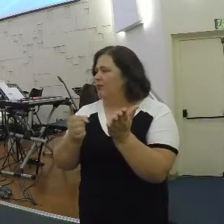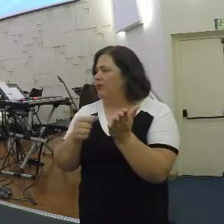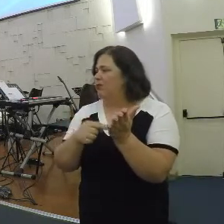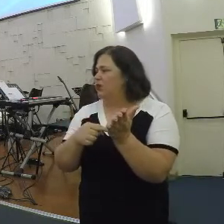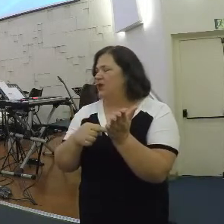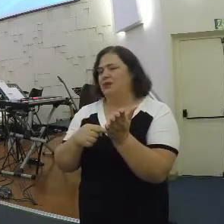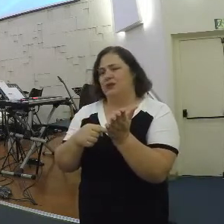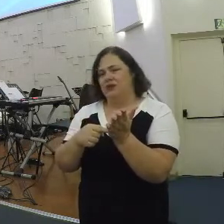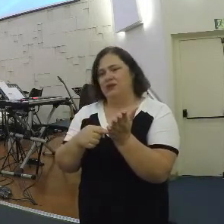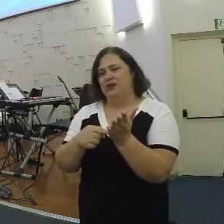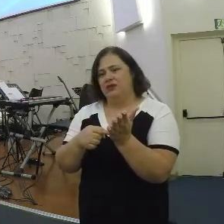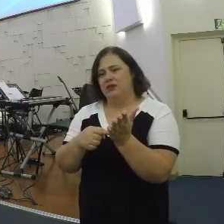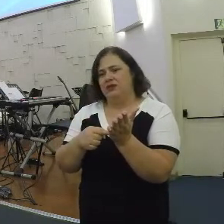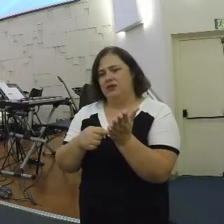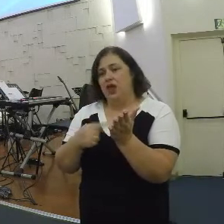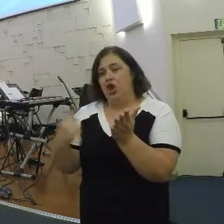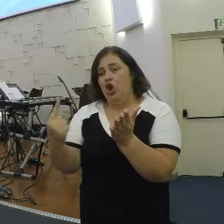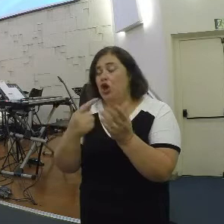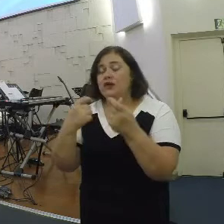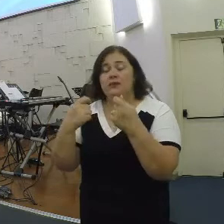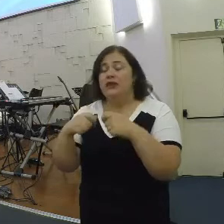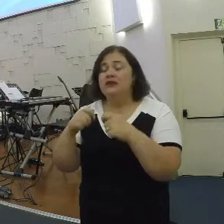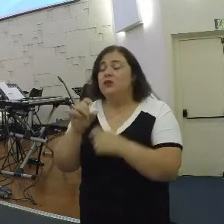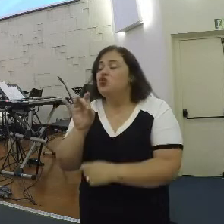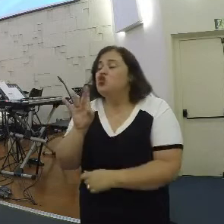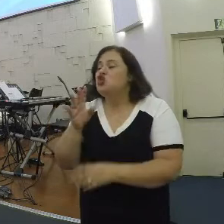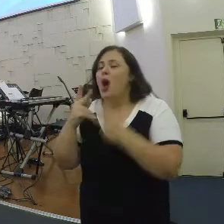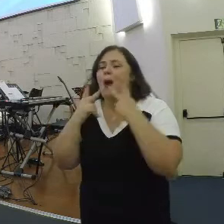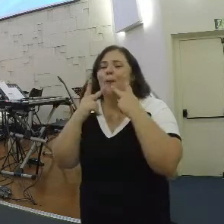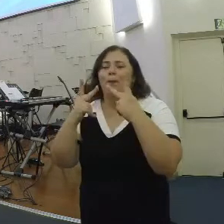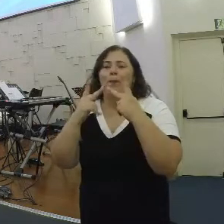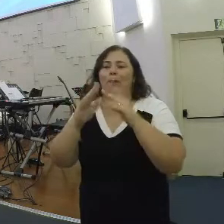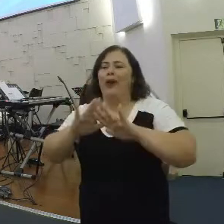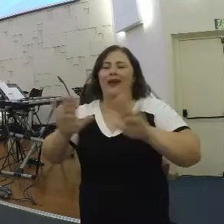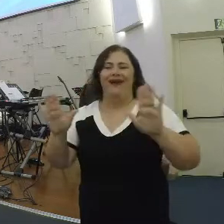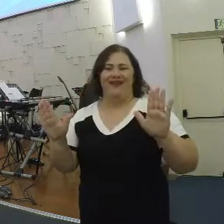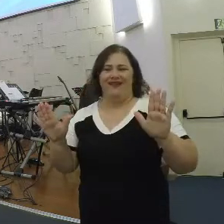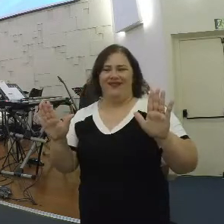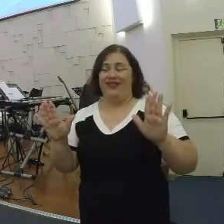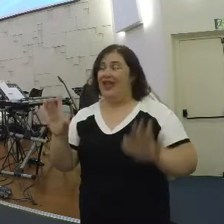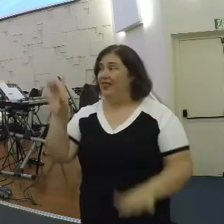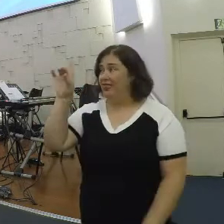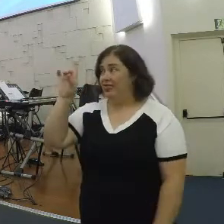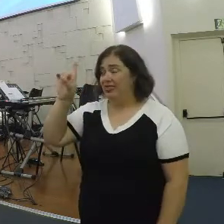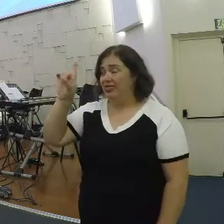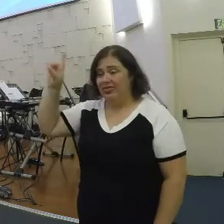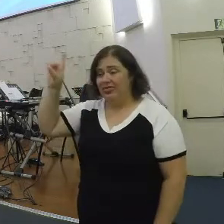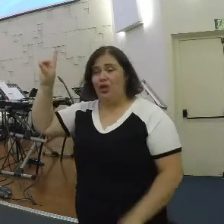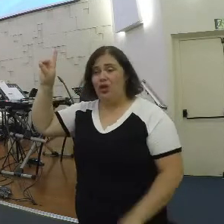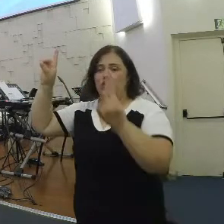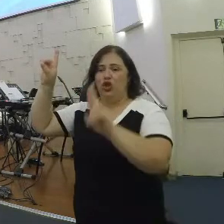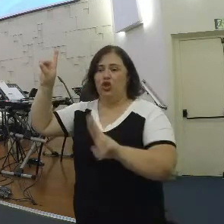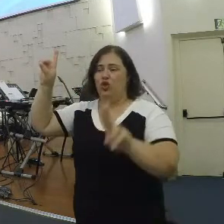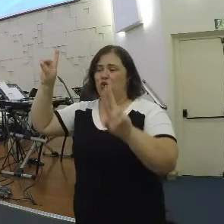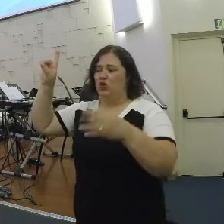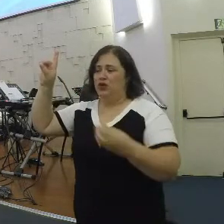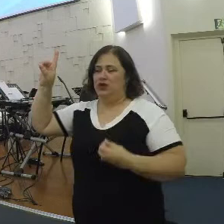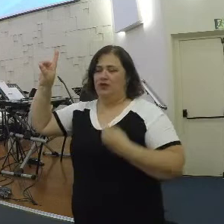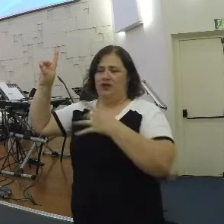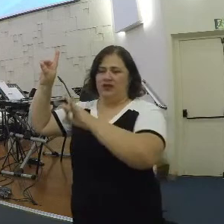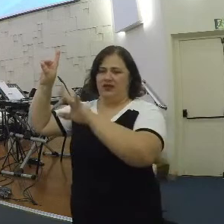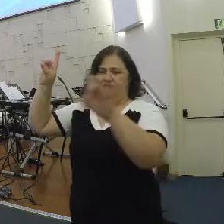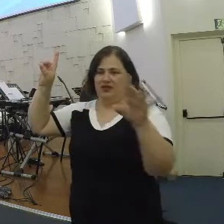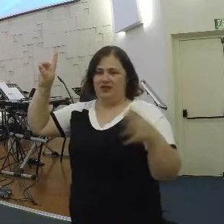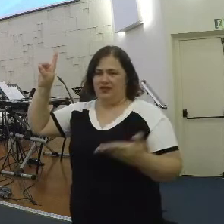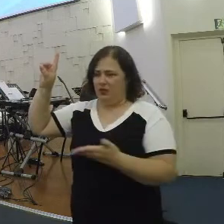a salvação de todo aquele que crê. Quem tem ouvidos para ouvir, ouça o que o Senhor diz sobre as sementes lançadas